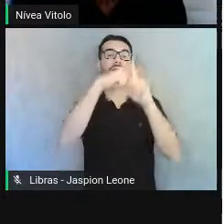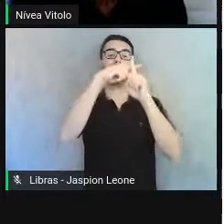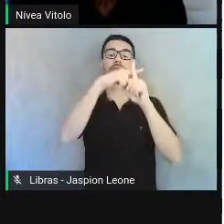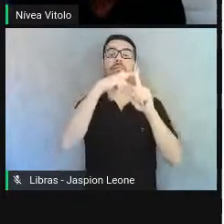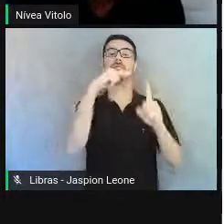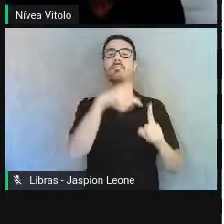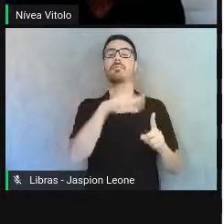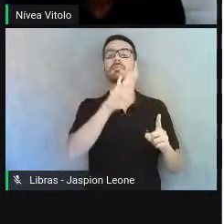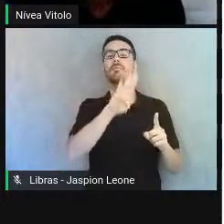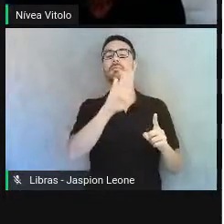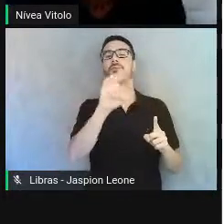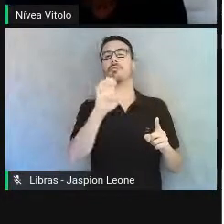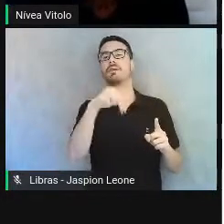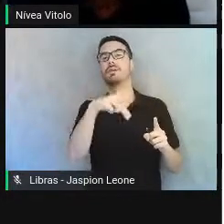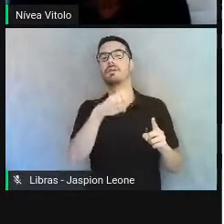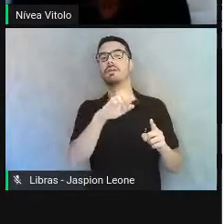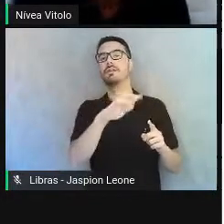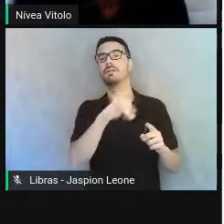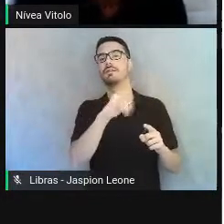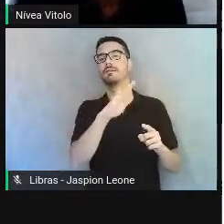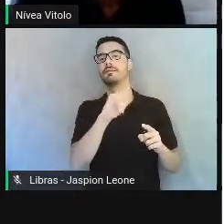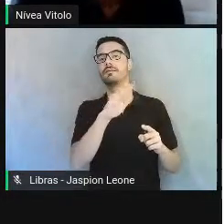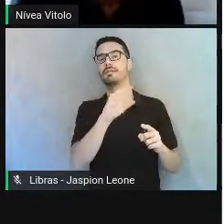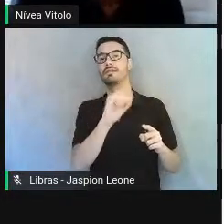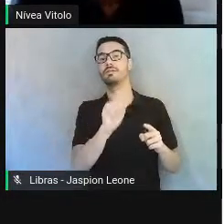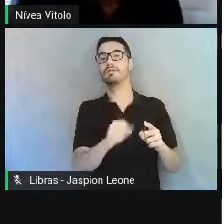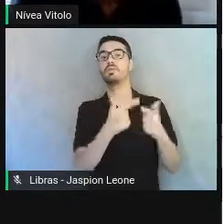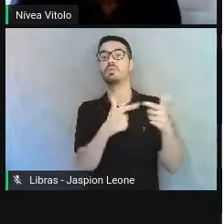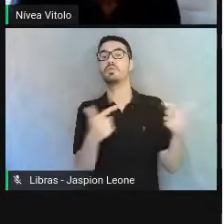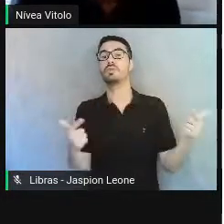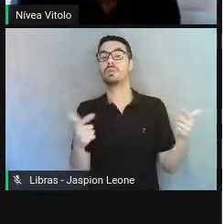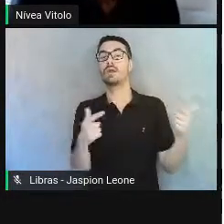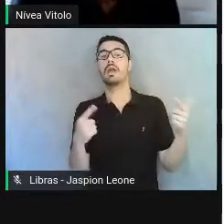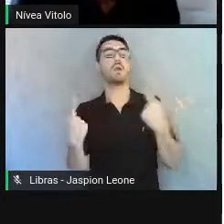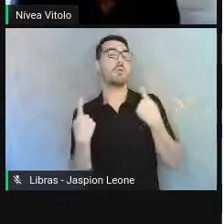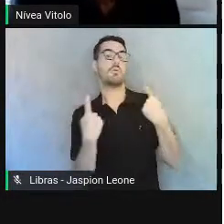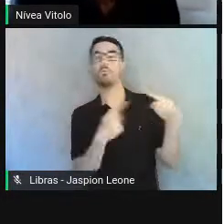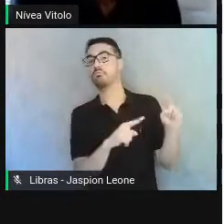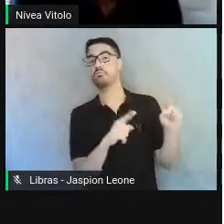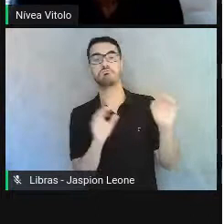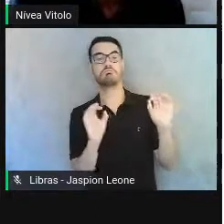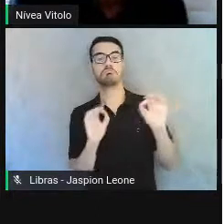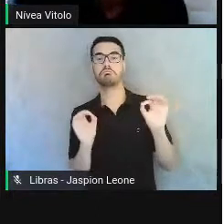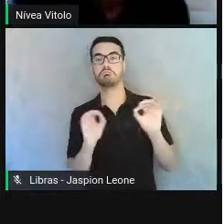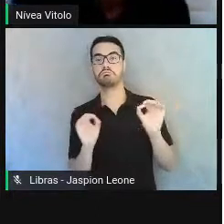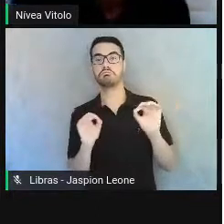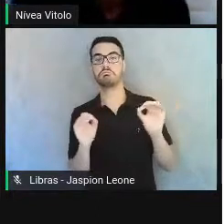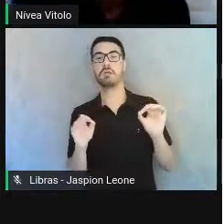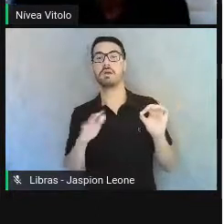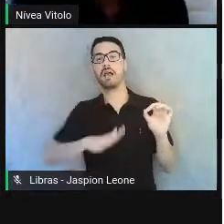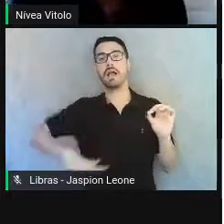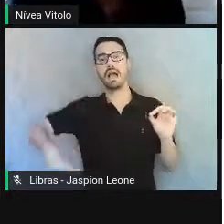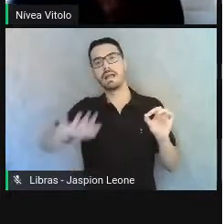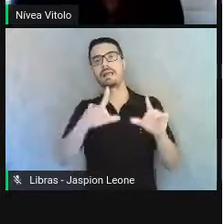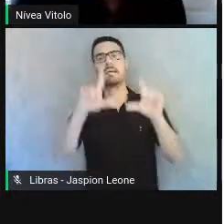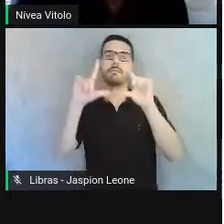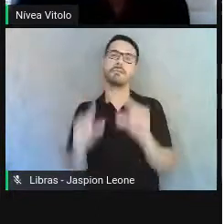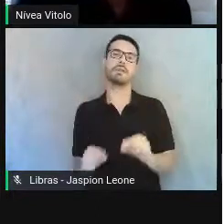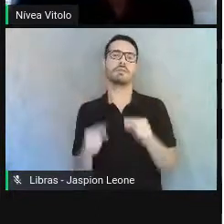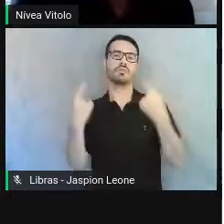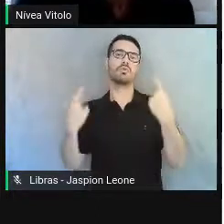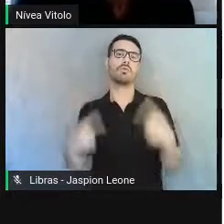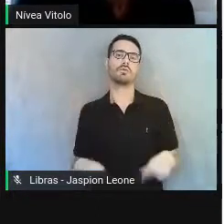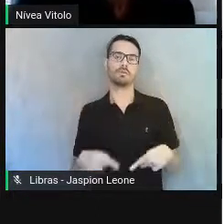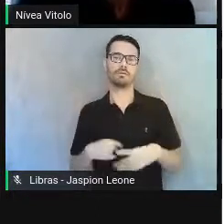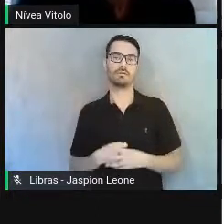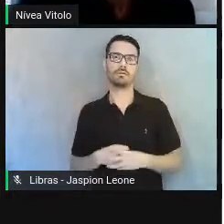muitas vezes, na maioria das vezes, não há concentração de opositores. Então, a arena tende a ser menos conflituosa. E